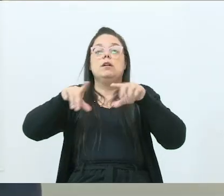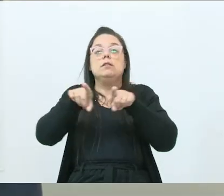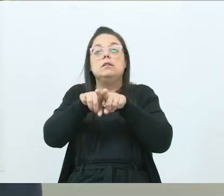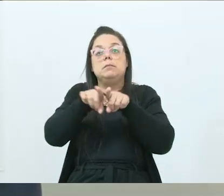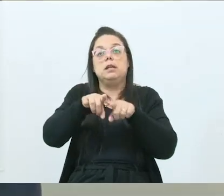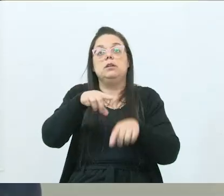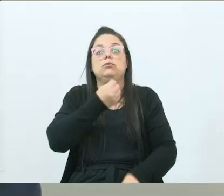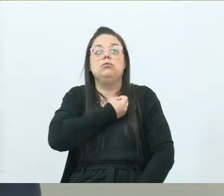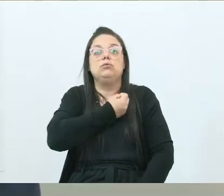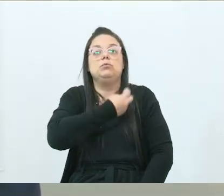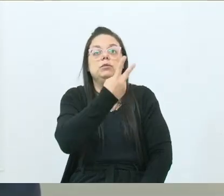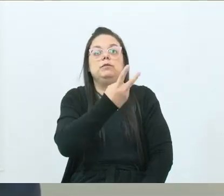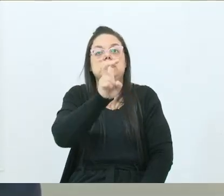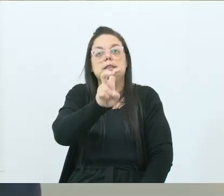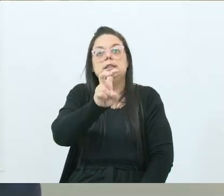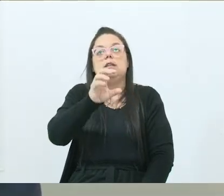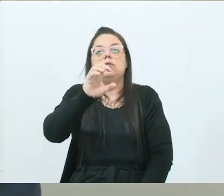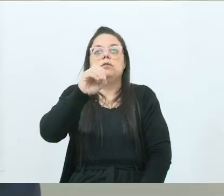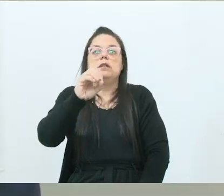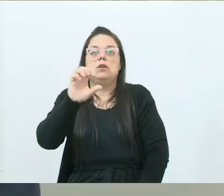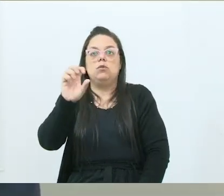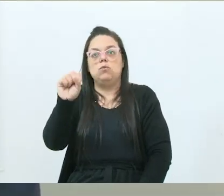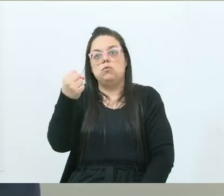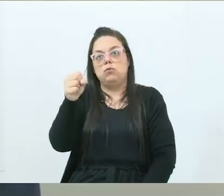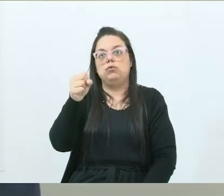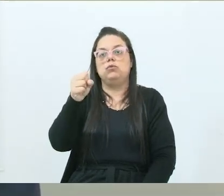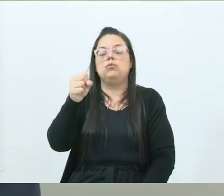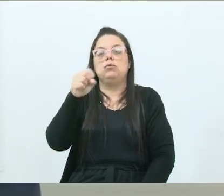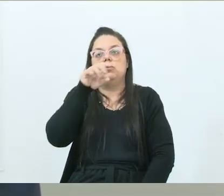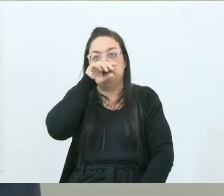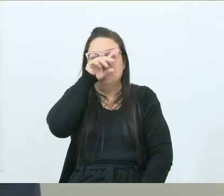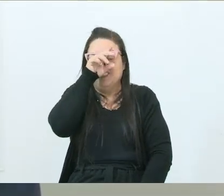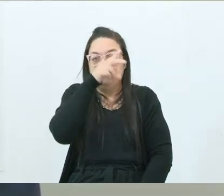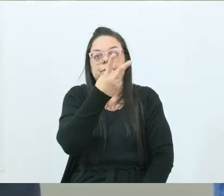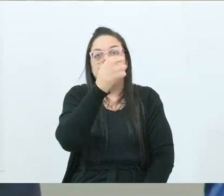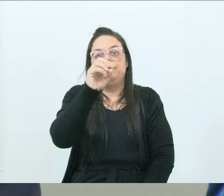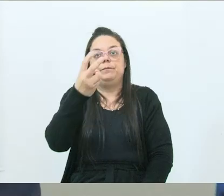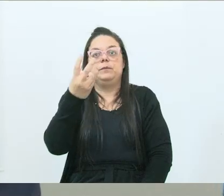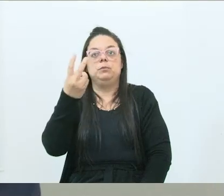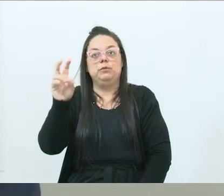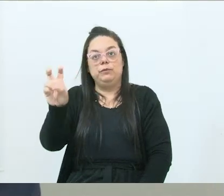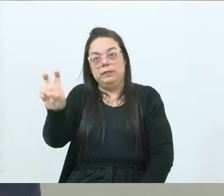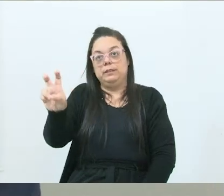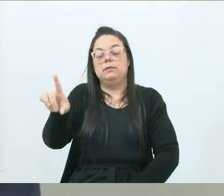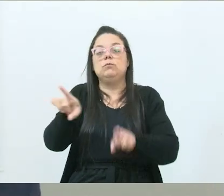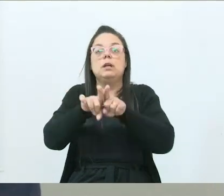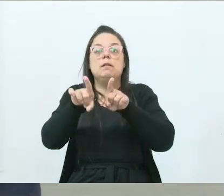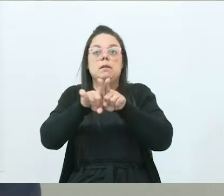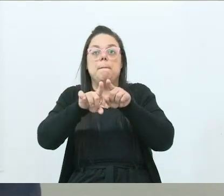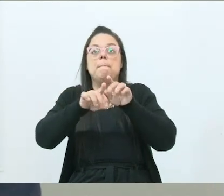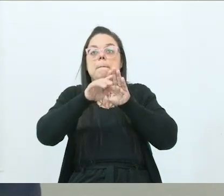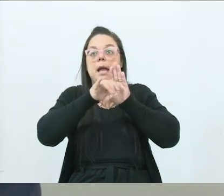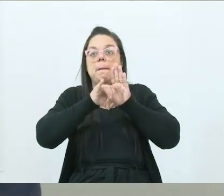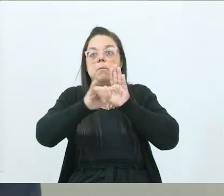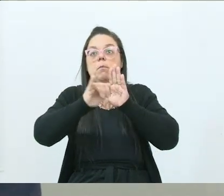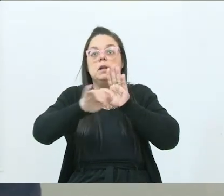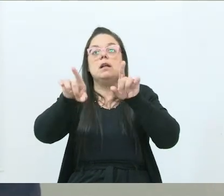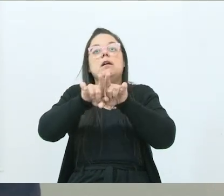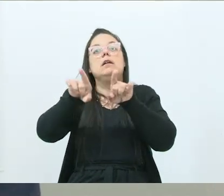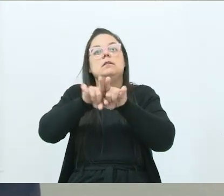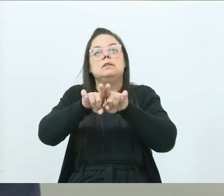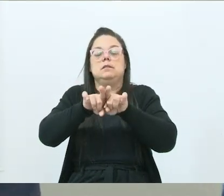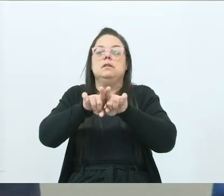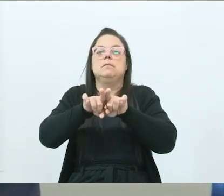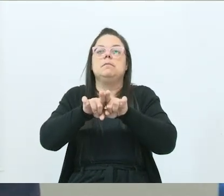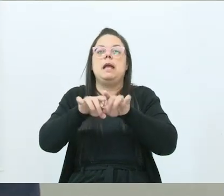número 2508, de 15/4 de 2025, bem como publicação da convocação